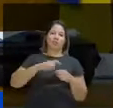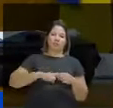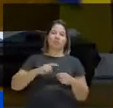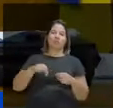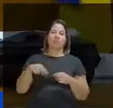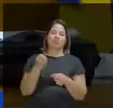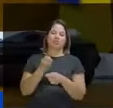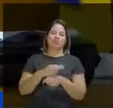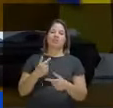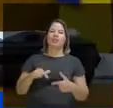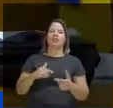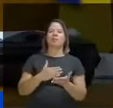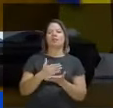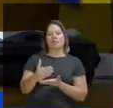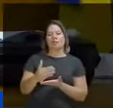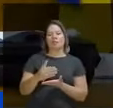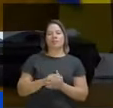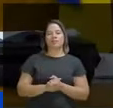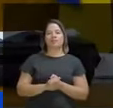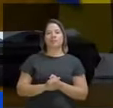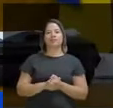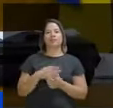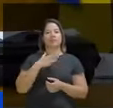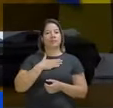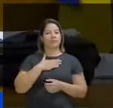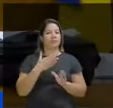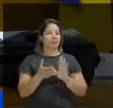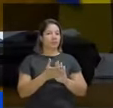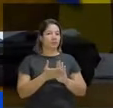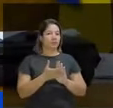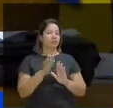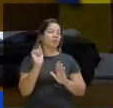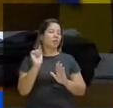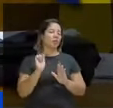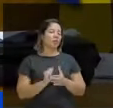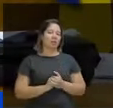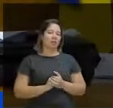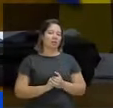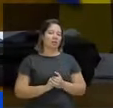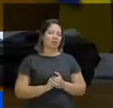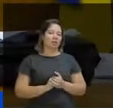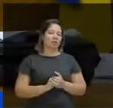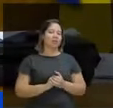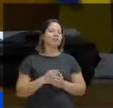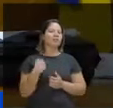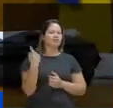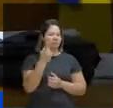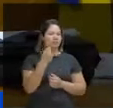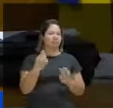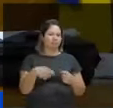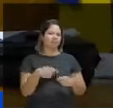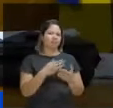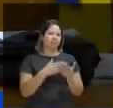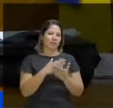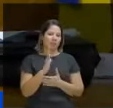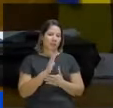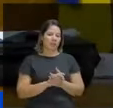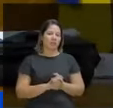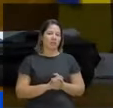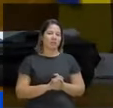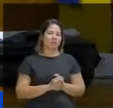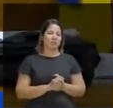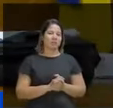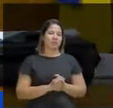Amapá. Então, eminentes pares, a minha proposição aqui é que nós consideremos, e é importante nós aprovarmos aqui, porque,